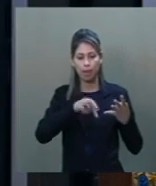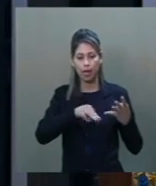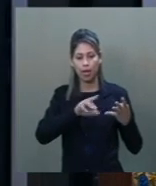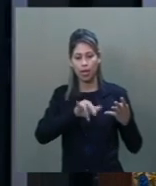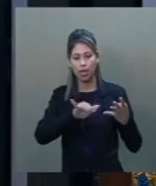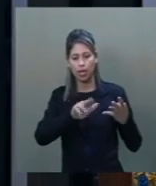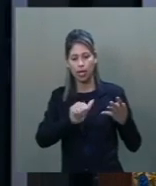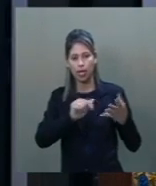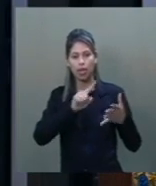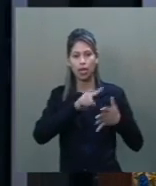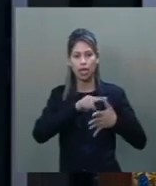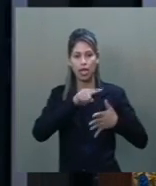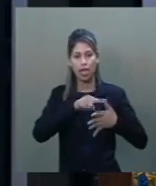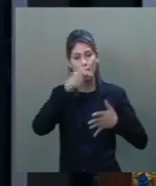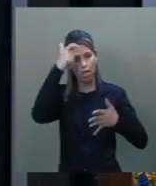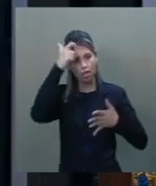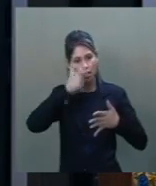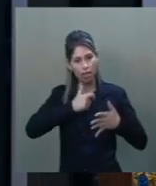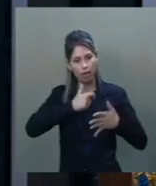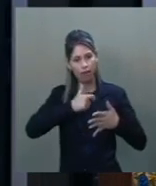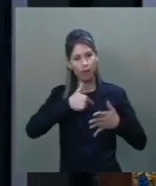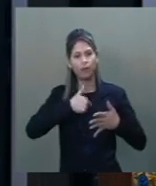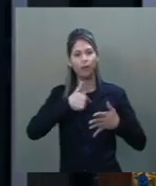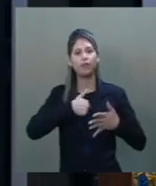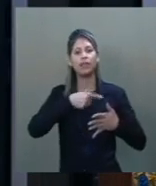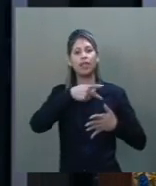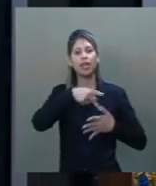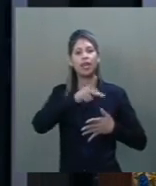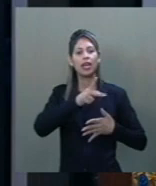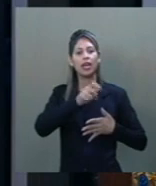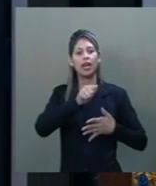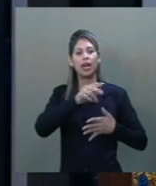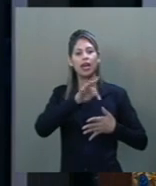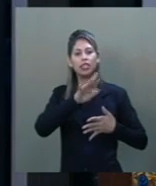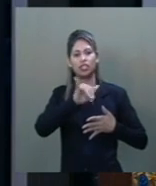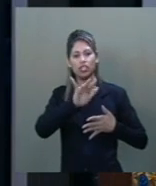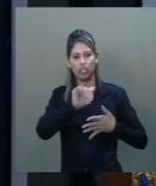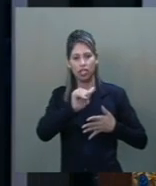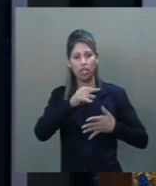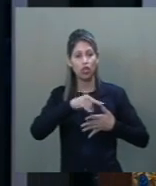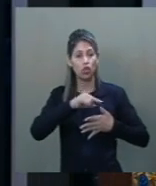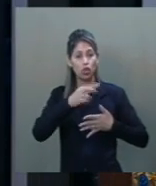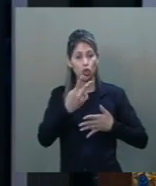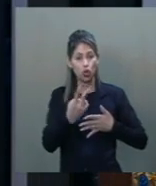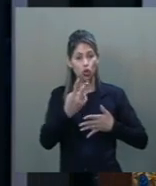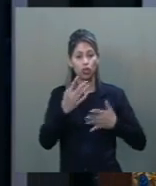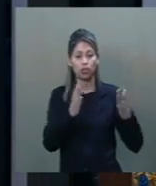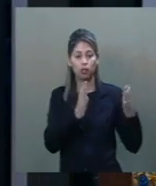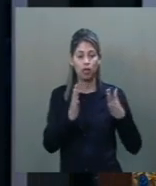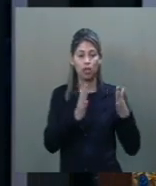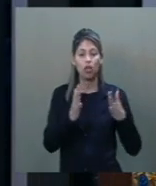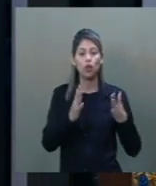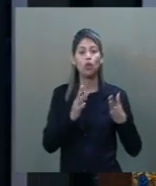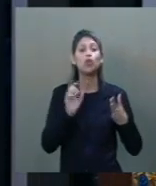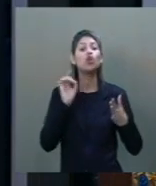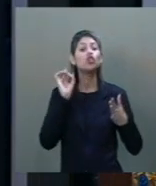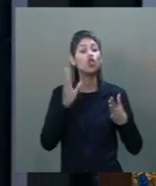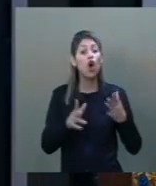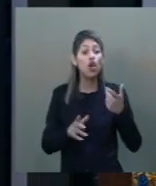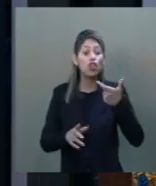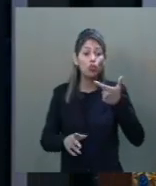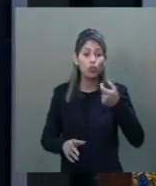eu, lá do estado do Tocantins, Cátia Abreu, teve 2 mandatos. Em 200 anos,